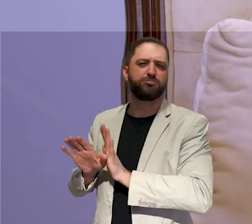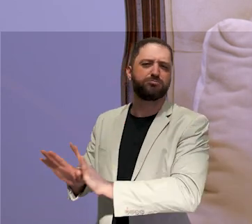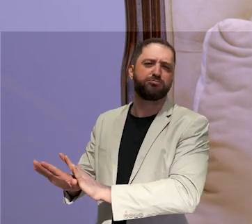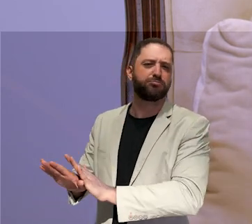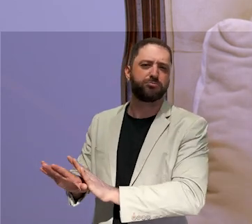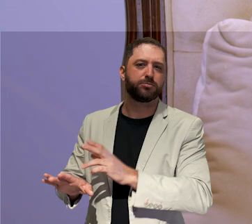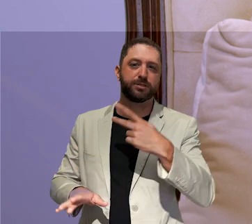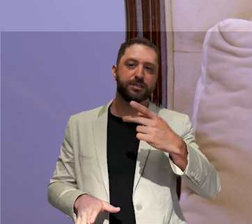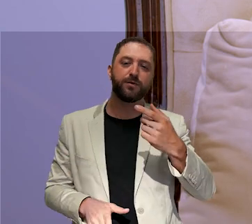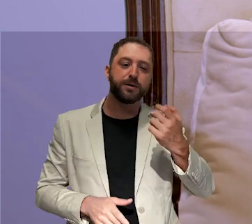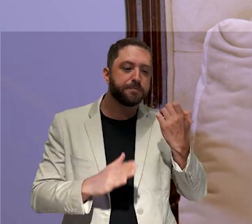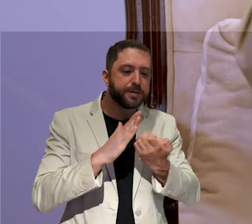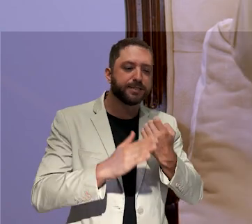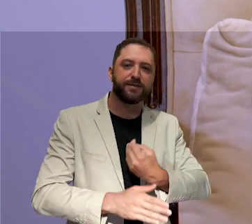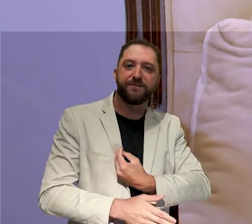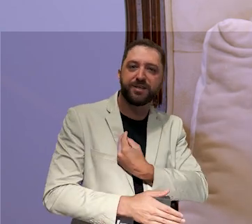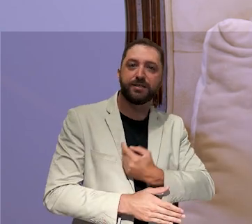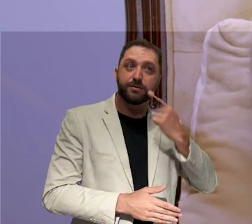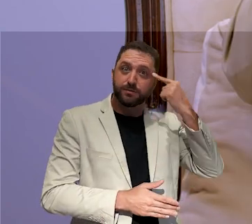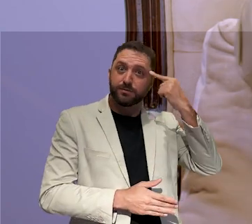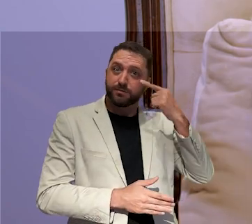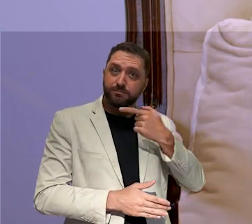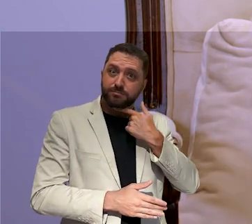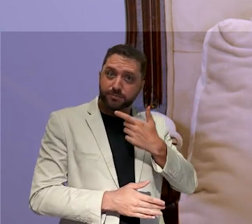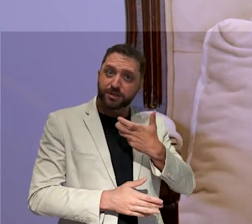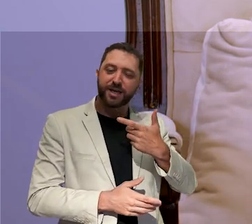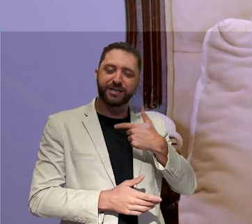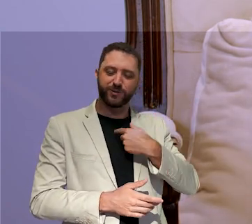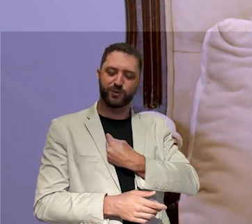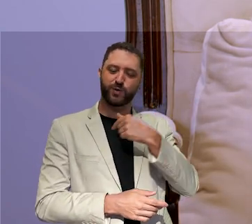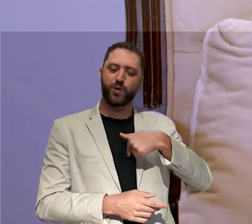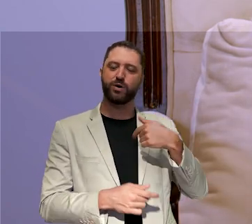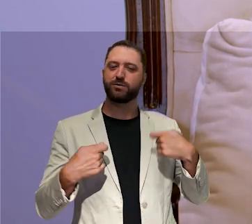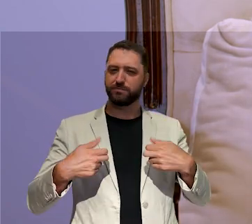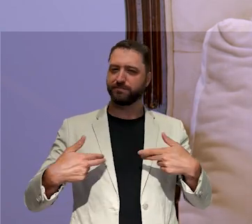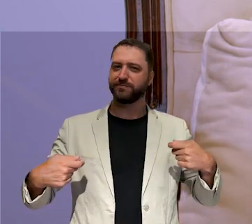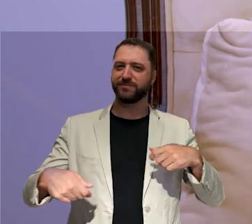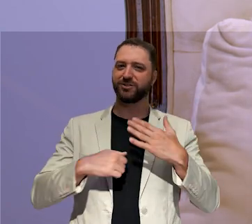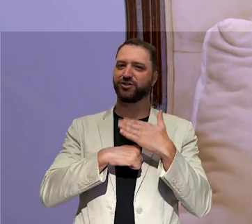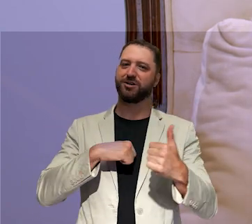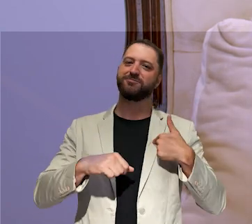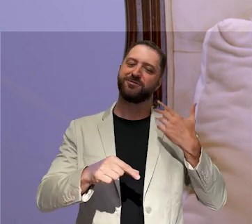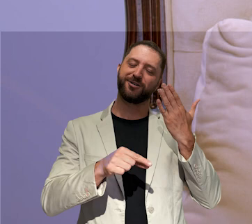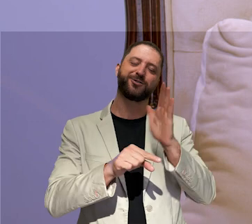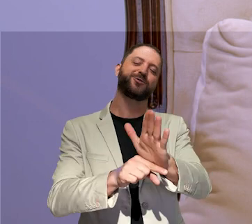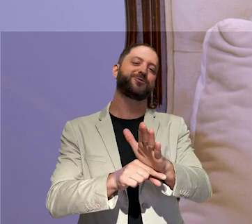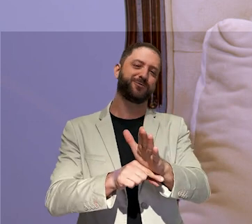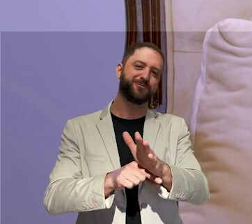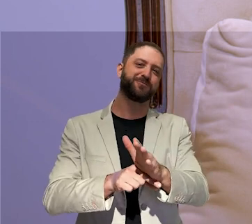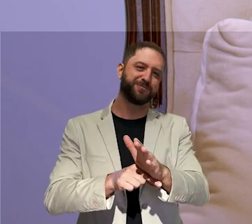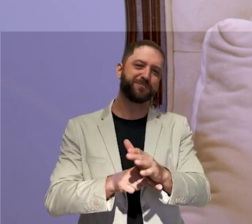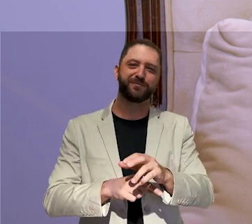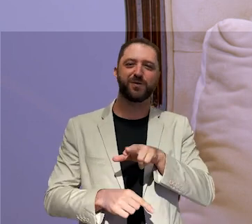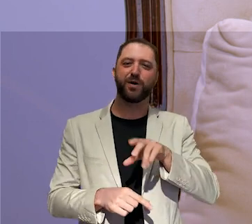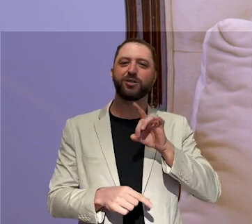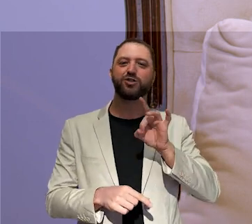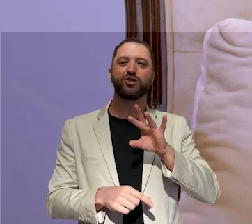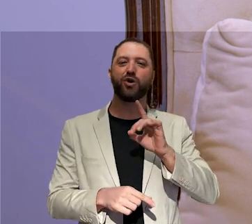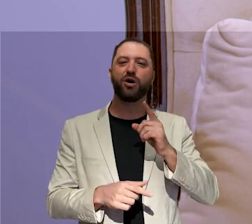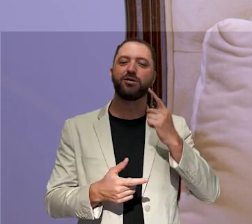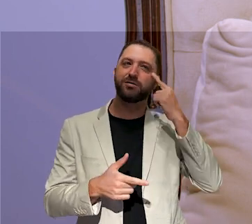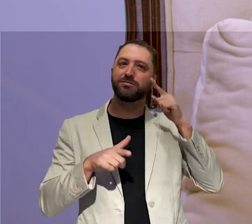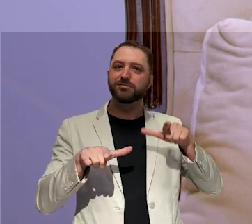sem remédios para a sua vida, para a sua empresa, seja onde for, eu estou aqui porque isso é uma questão de